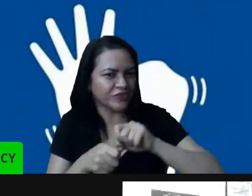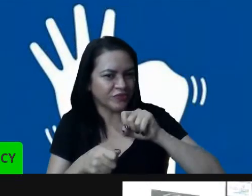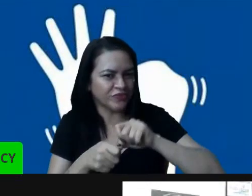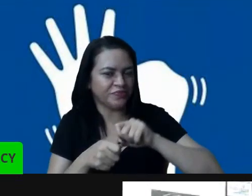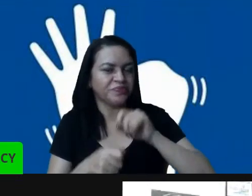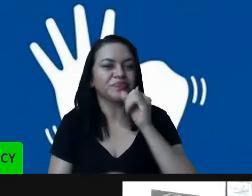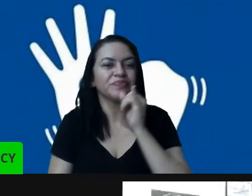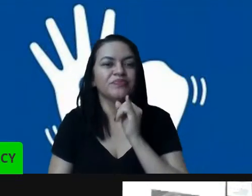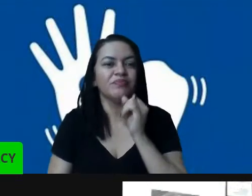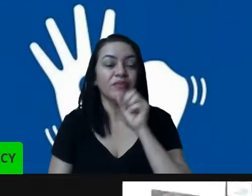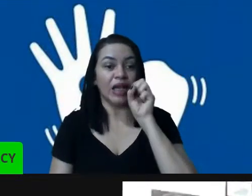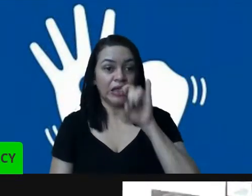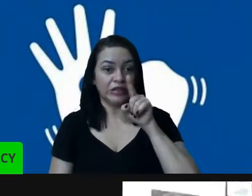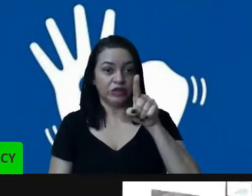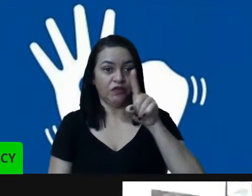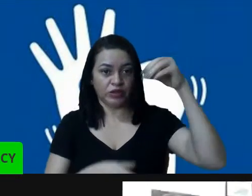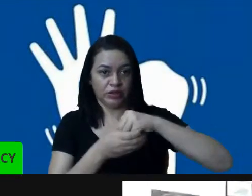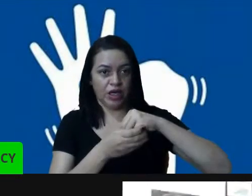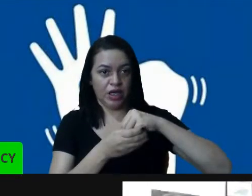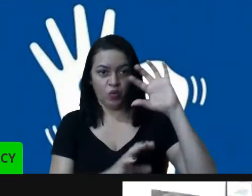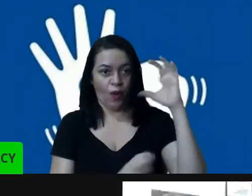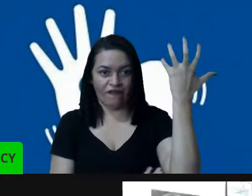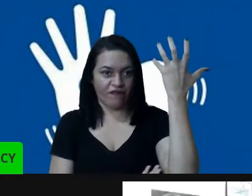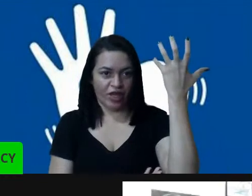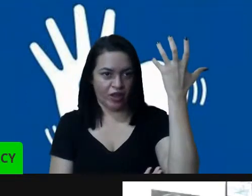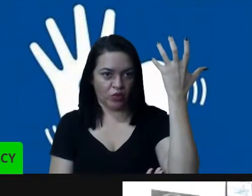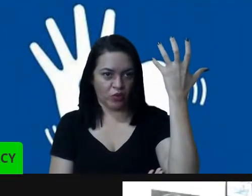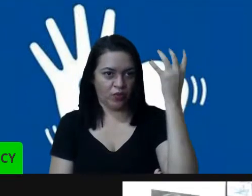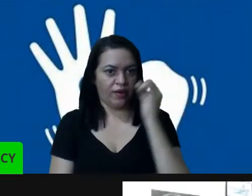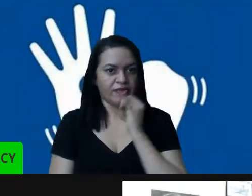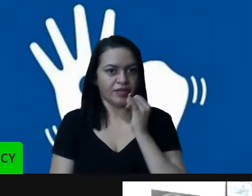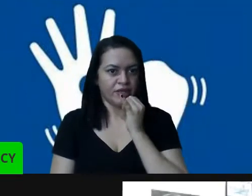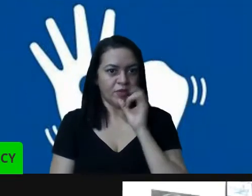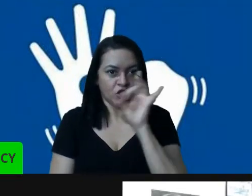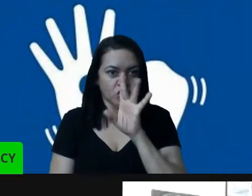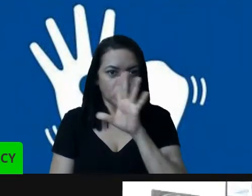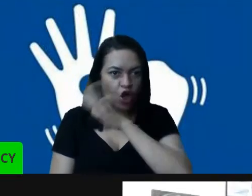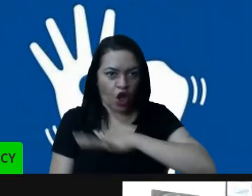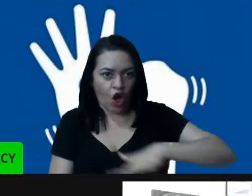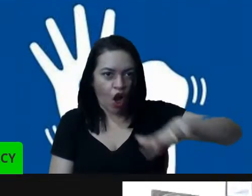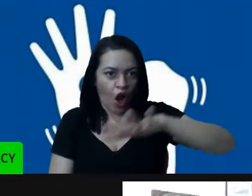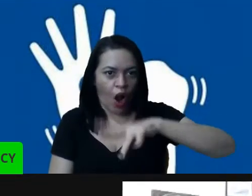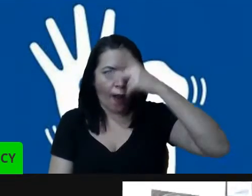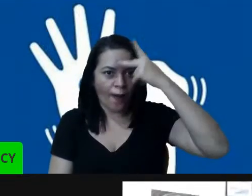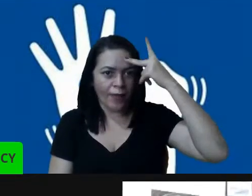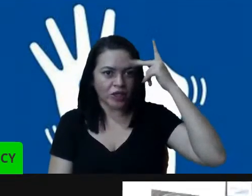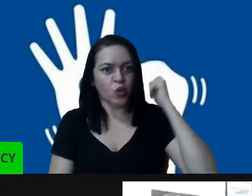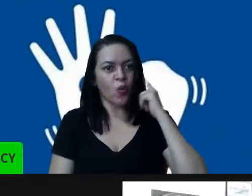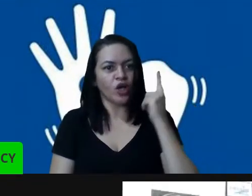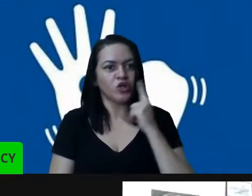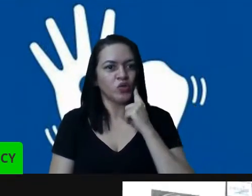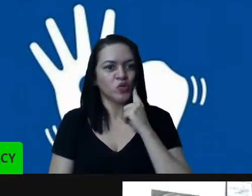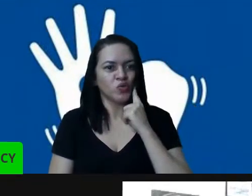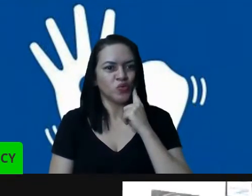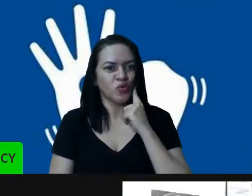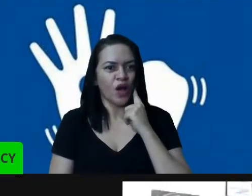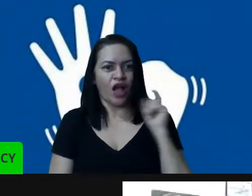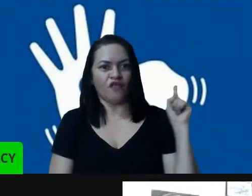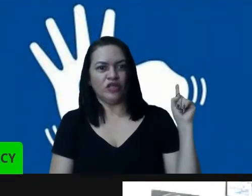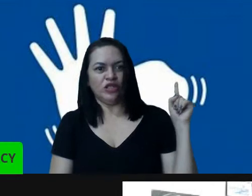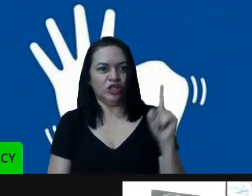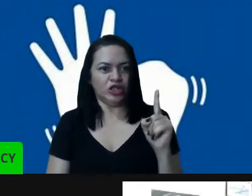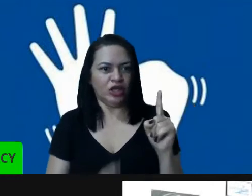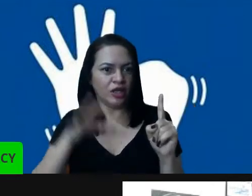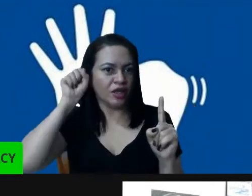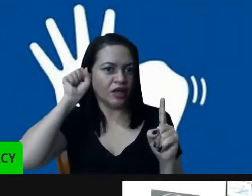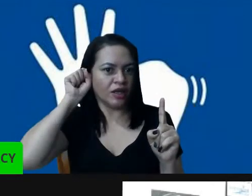Se você está num evento, né, em que só tem pessoas surdas, e você chega e não tem um intérprete para você, se